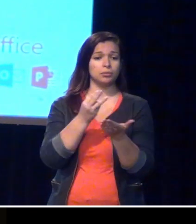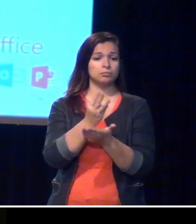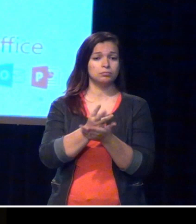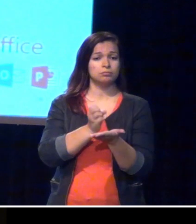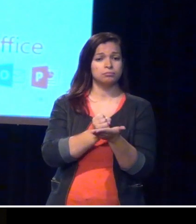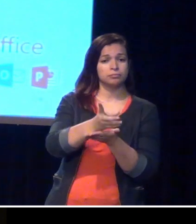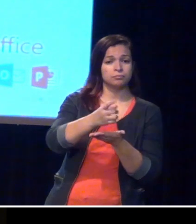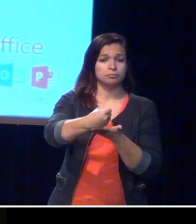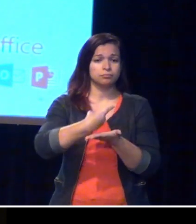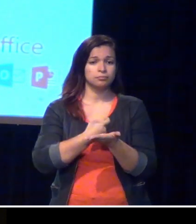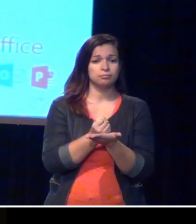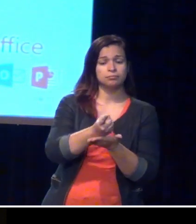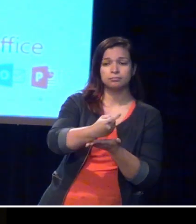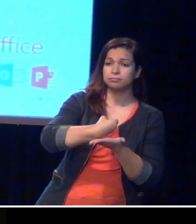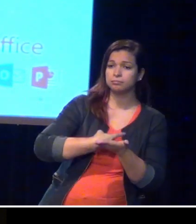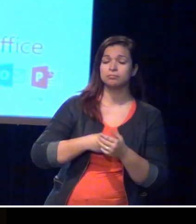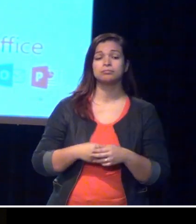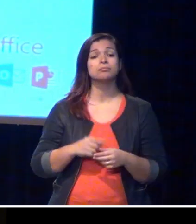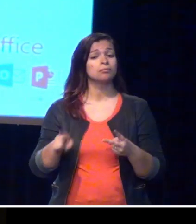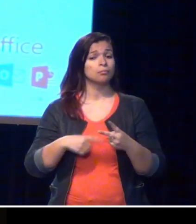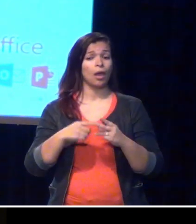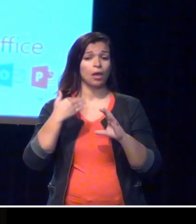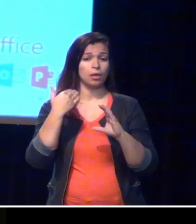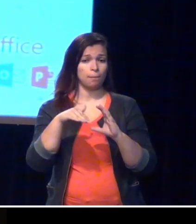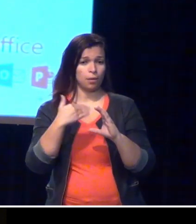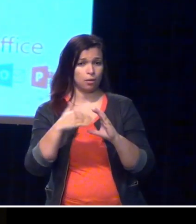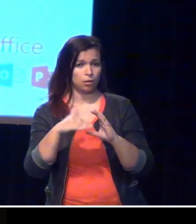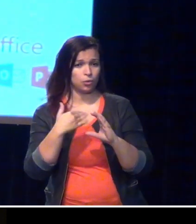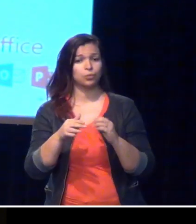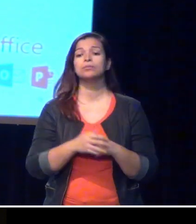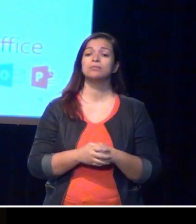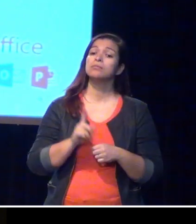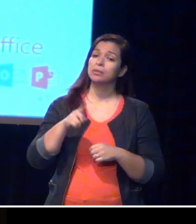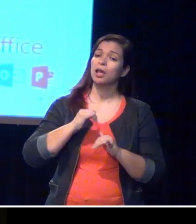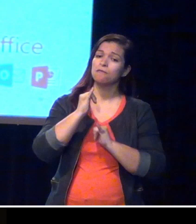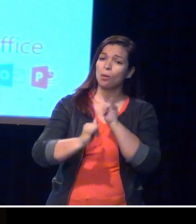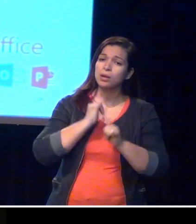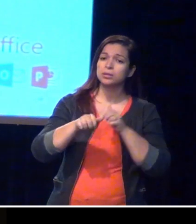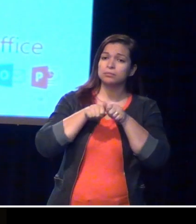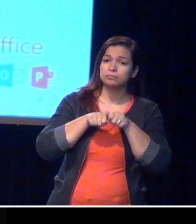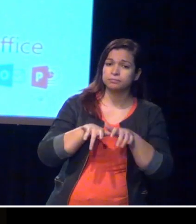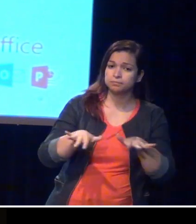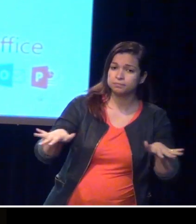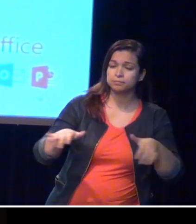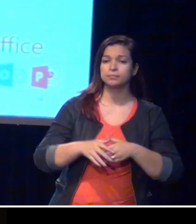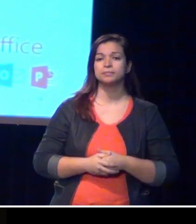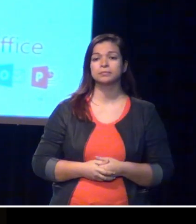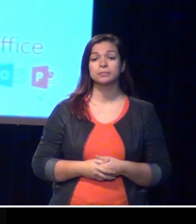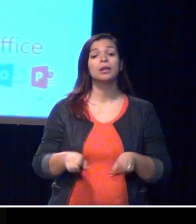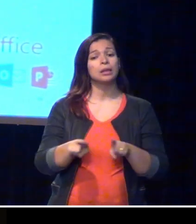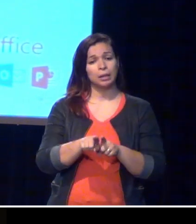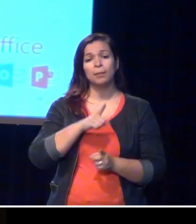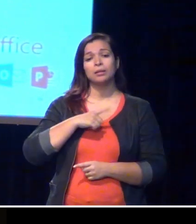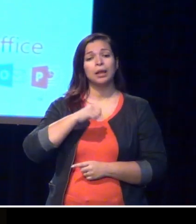a gente tem o e-mail, a compartilhação de informação, o